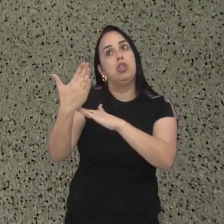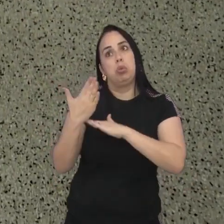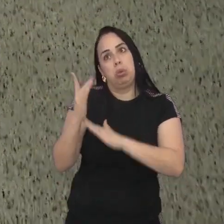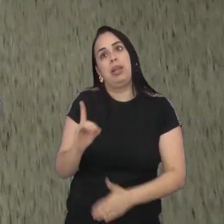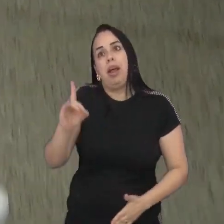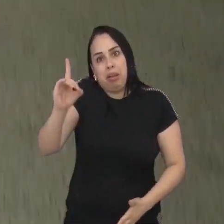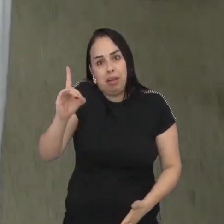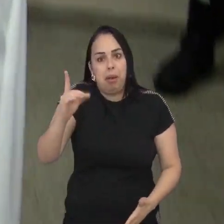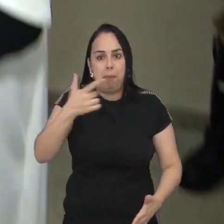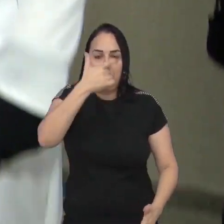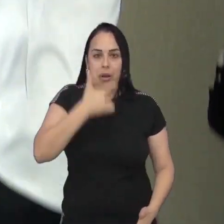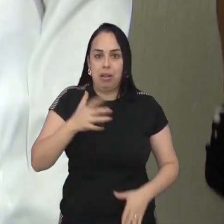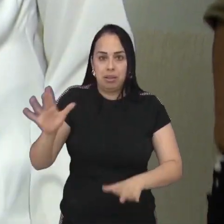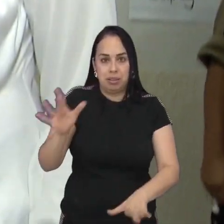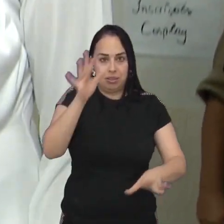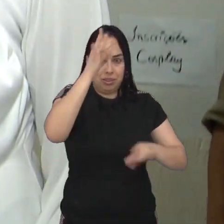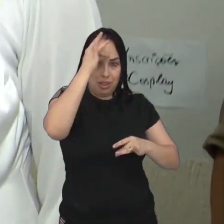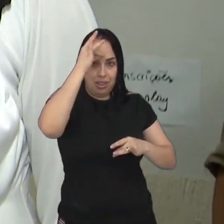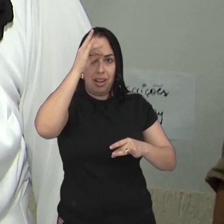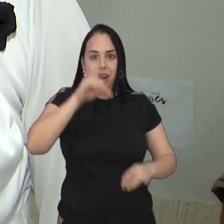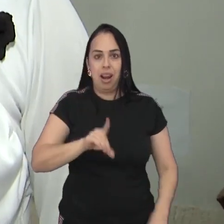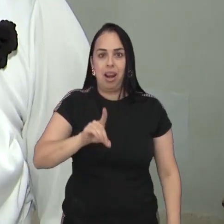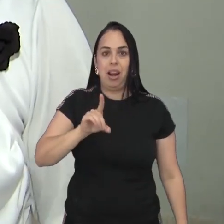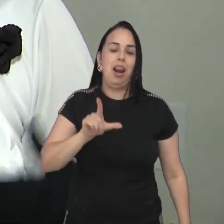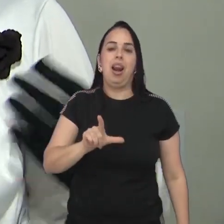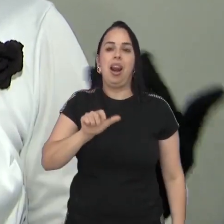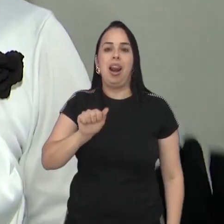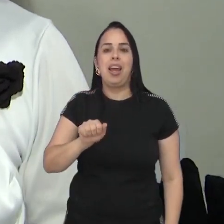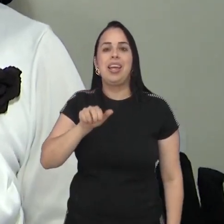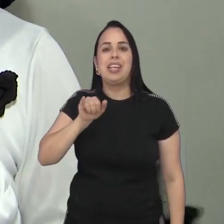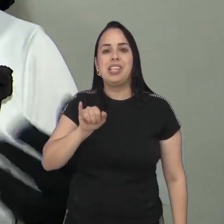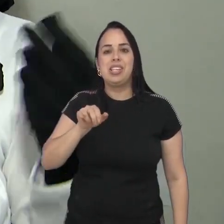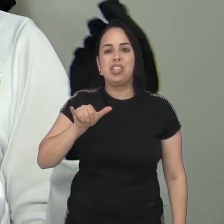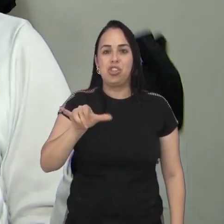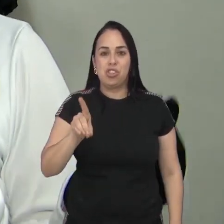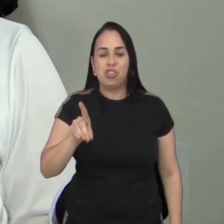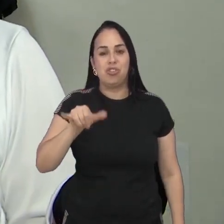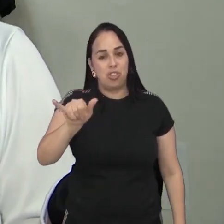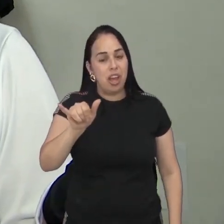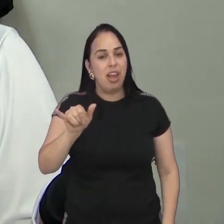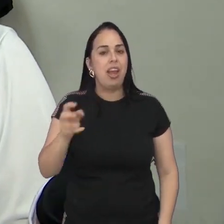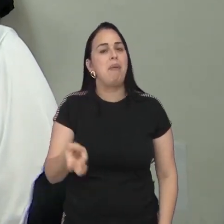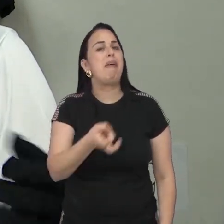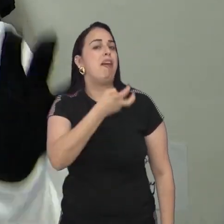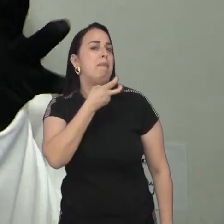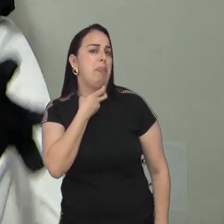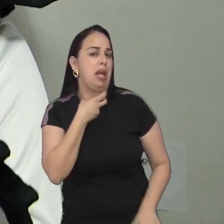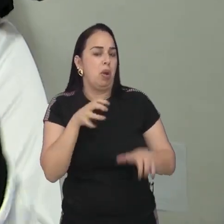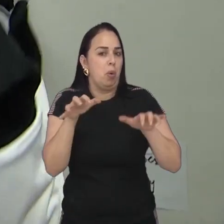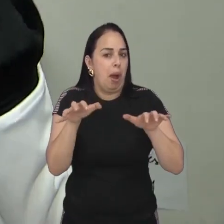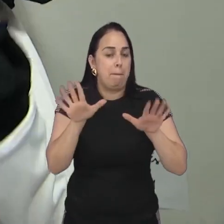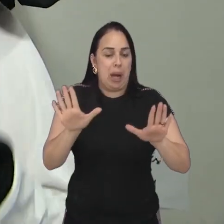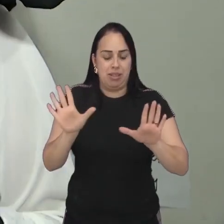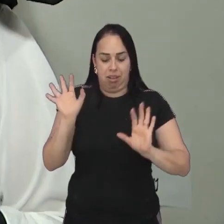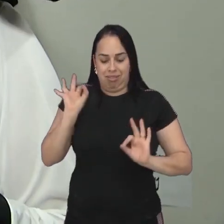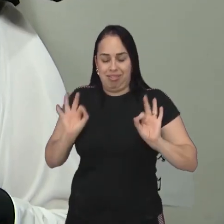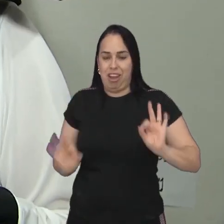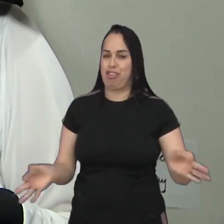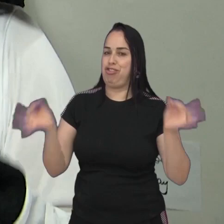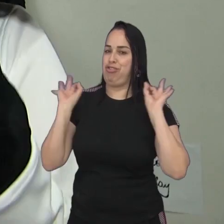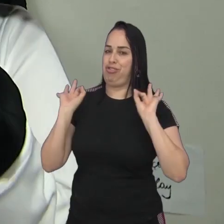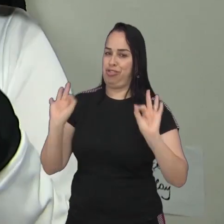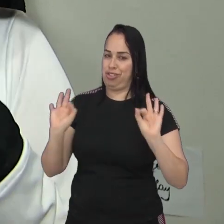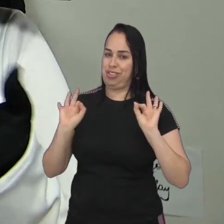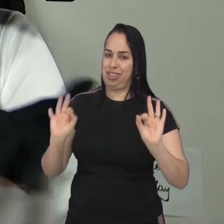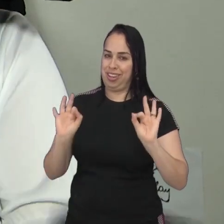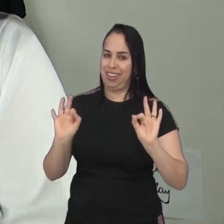Deus. A minha personagem é a Lady Dimitrescu, ela é uma vampira de família rica, entendeu? Então assim, ela é assustadora, mas ela é chique,